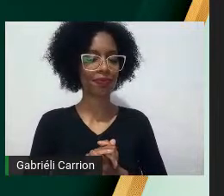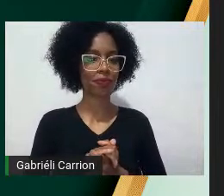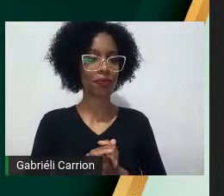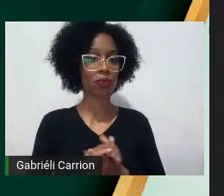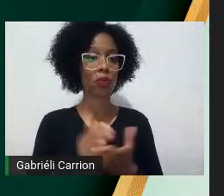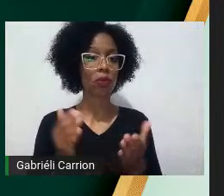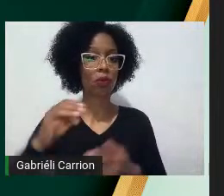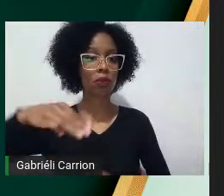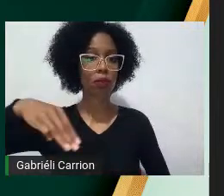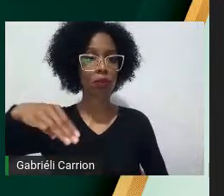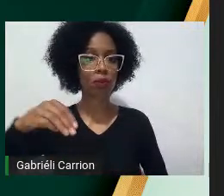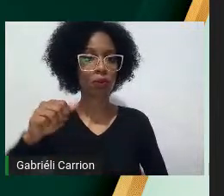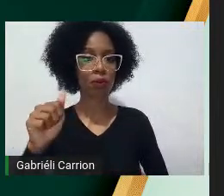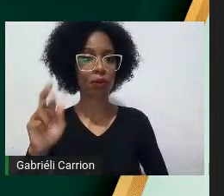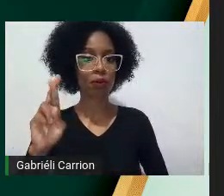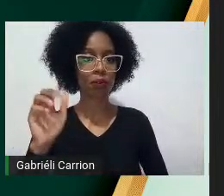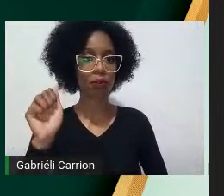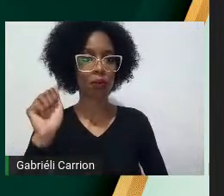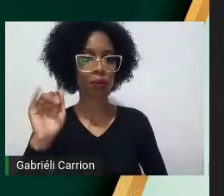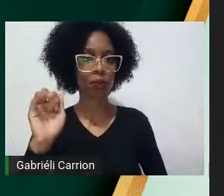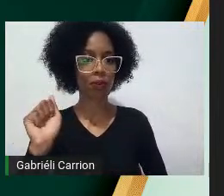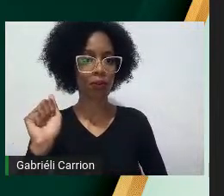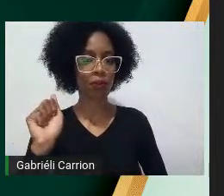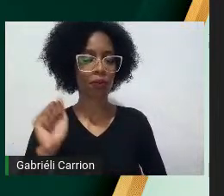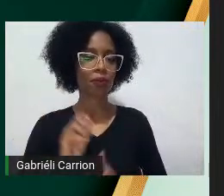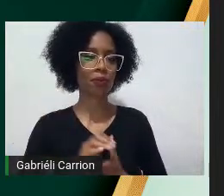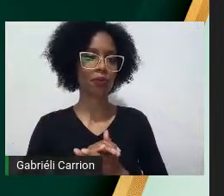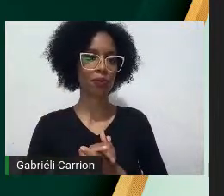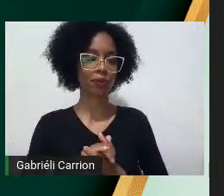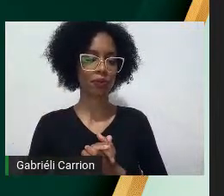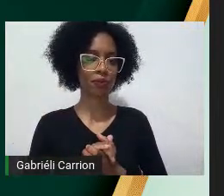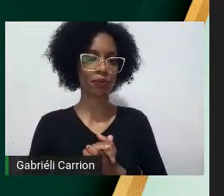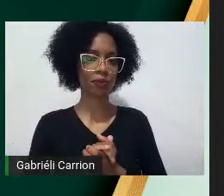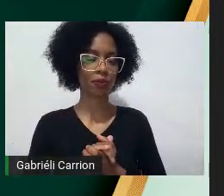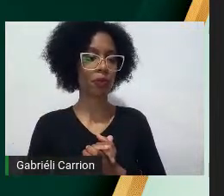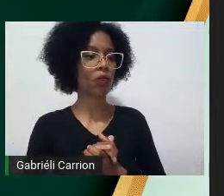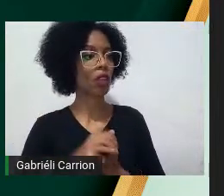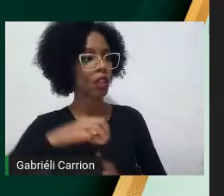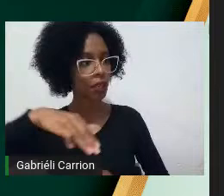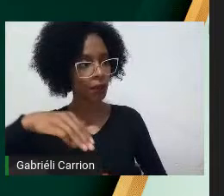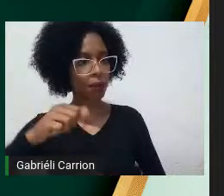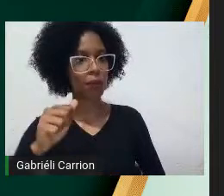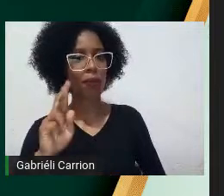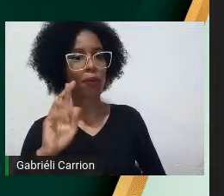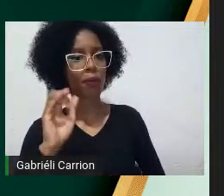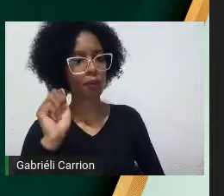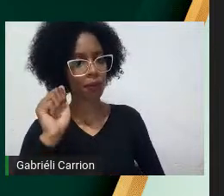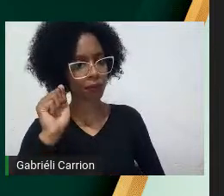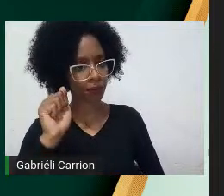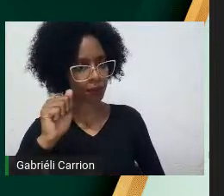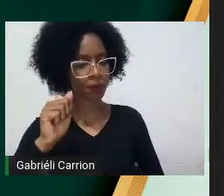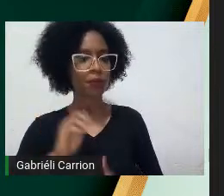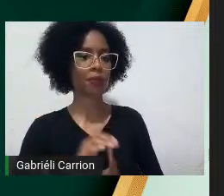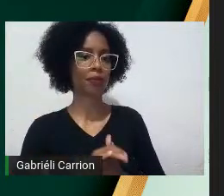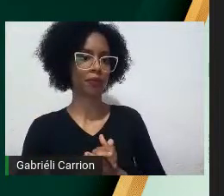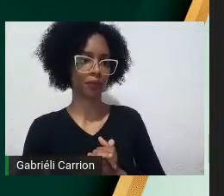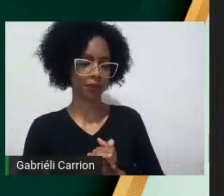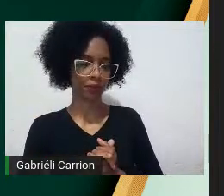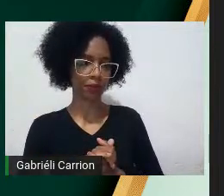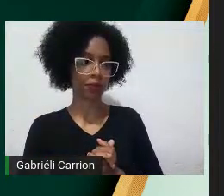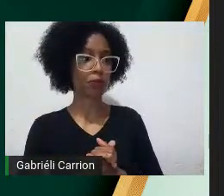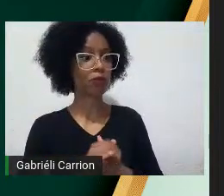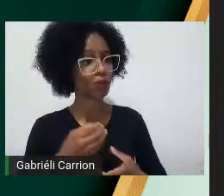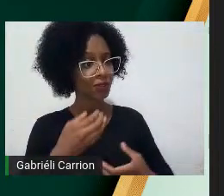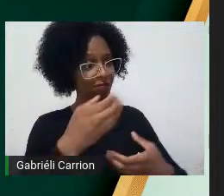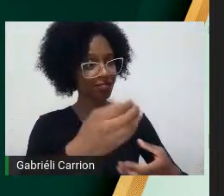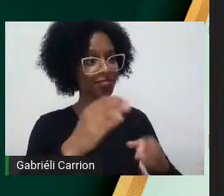Maria Eliana Barreto Druzian. Maria Eliana Barreto Druzian, confira